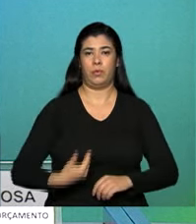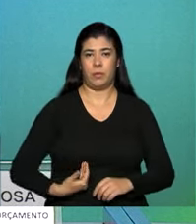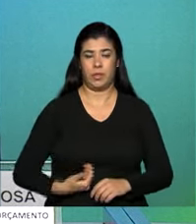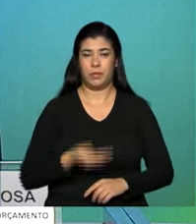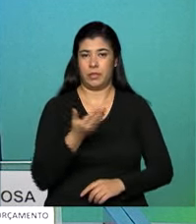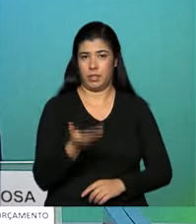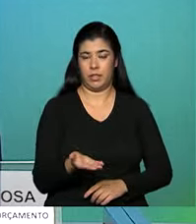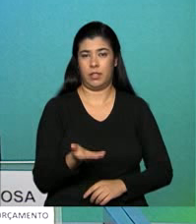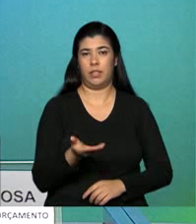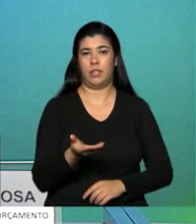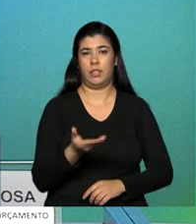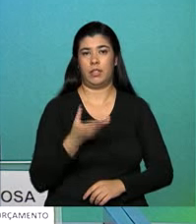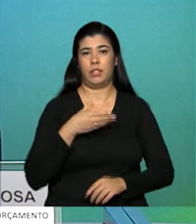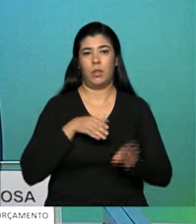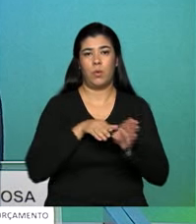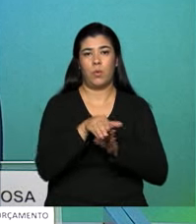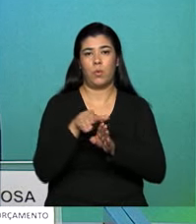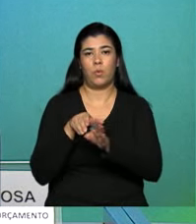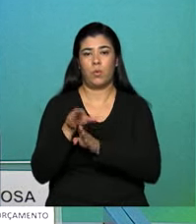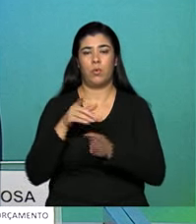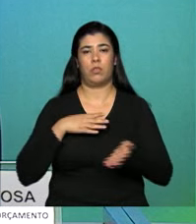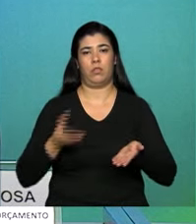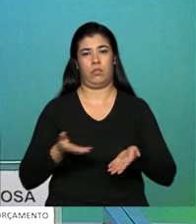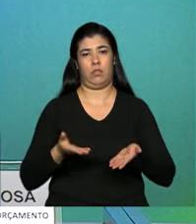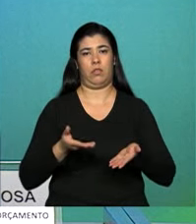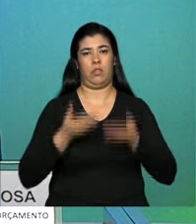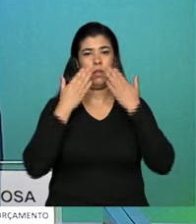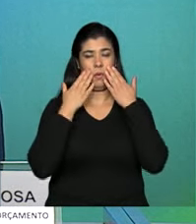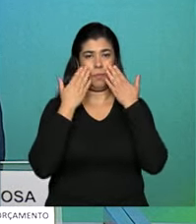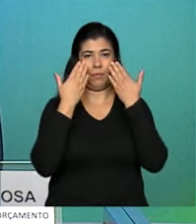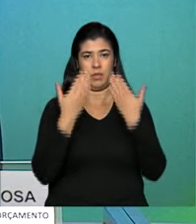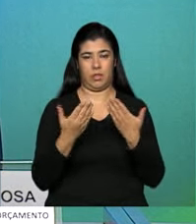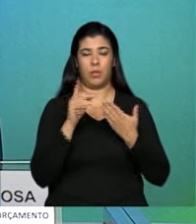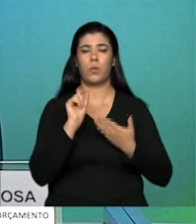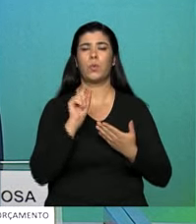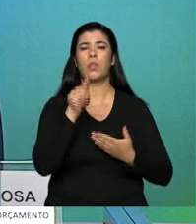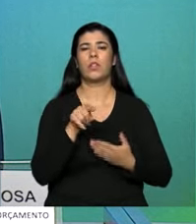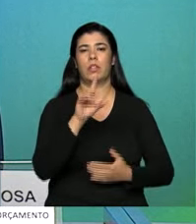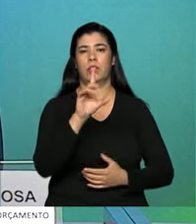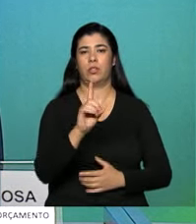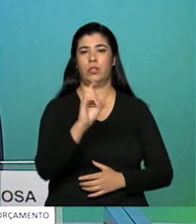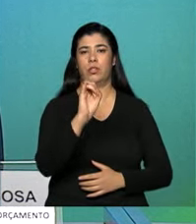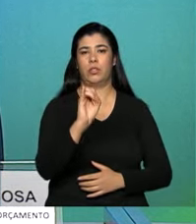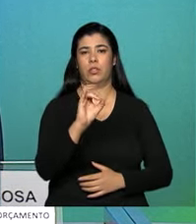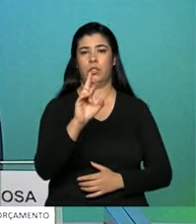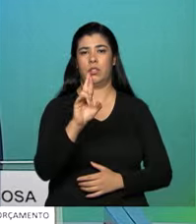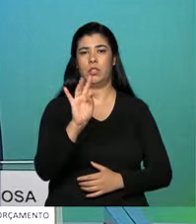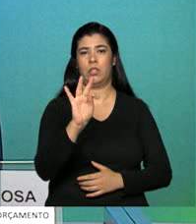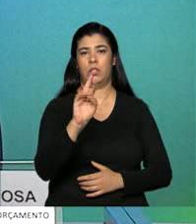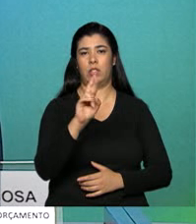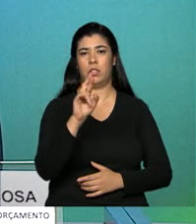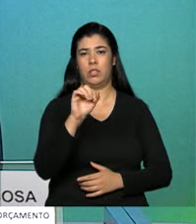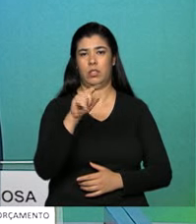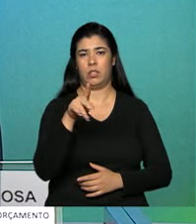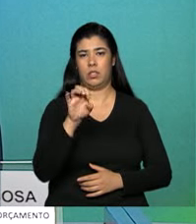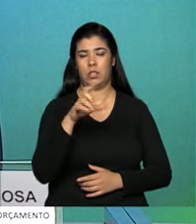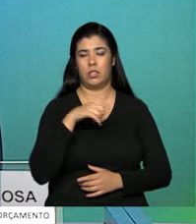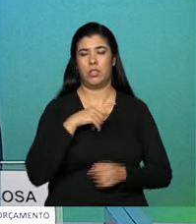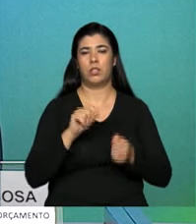esse essas diretrizes hoje nós apresentamos o que seriam essas diretrizes de reforma administrativa que nós vamos construir